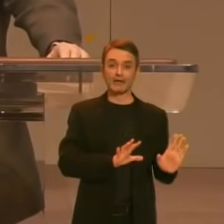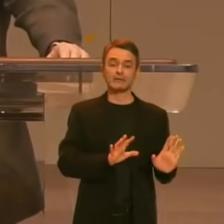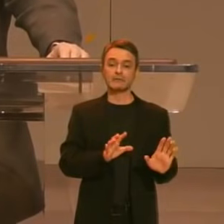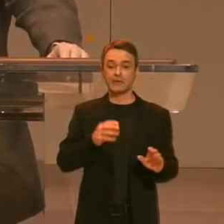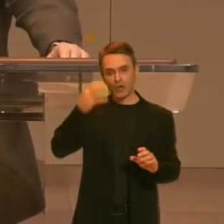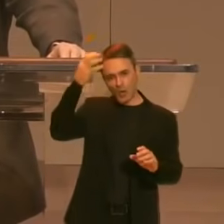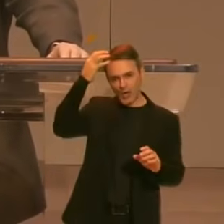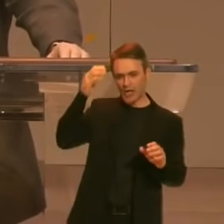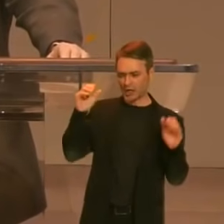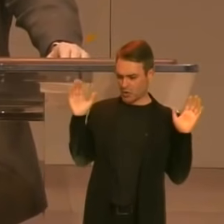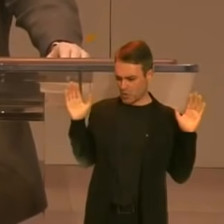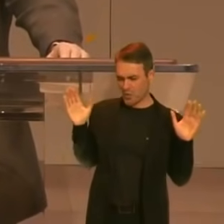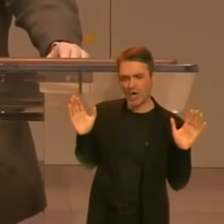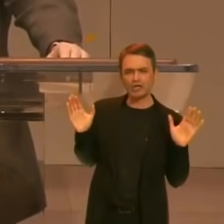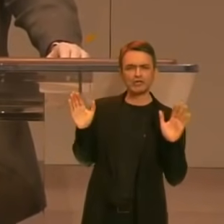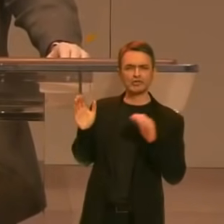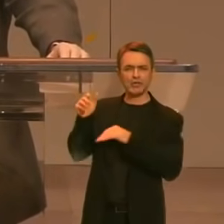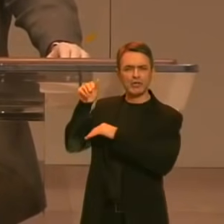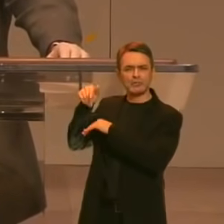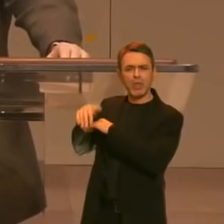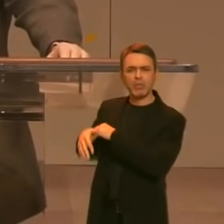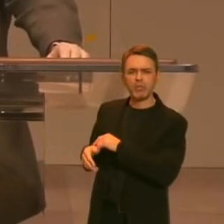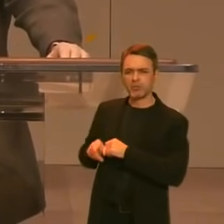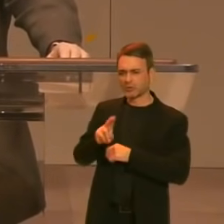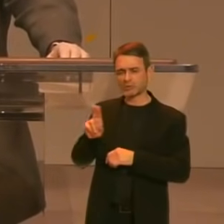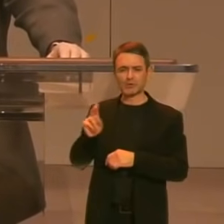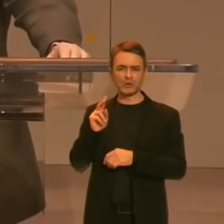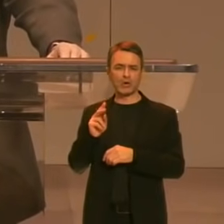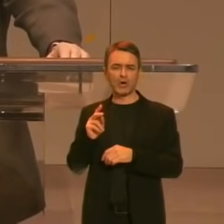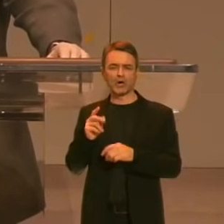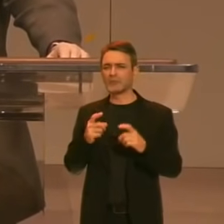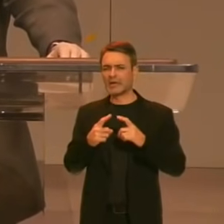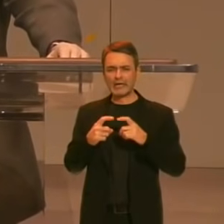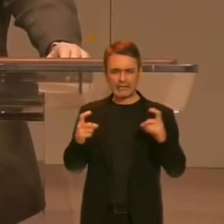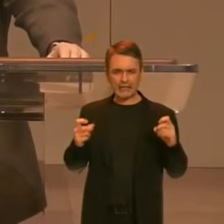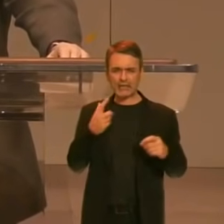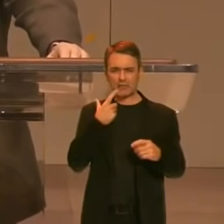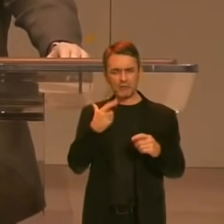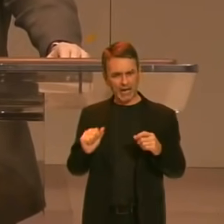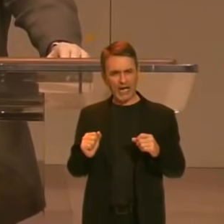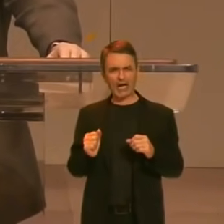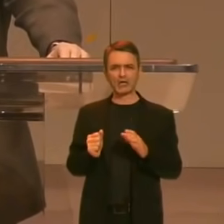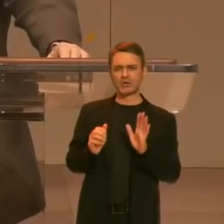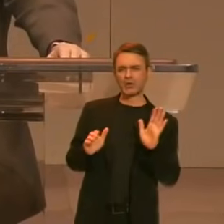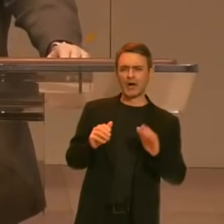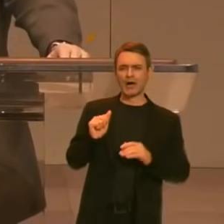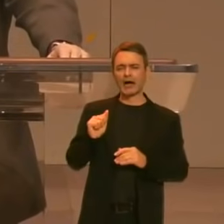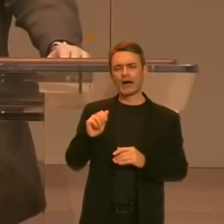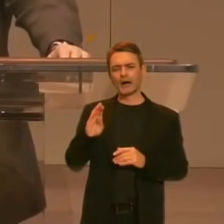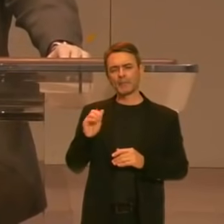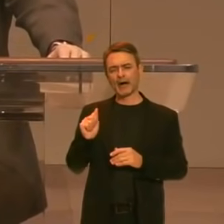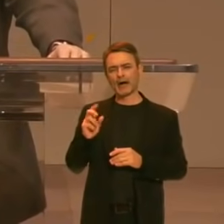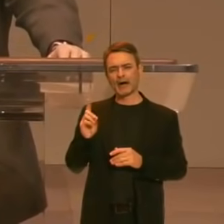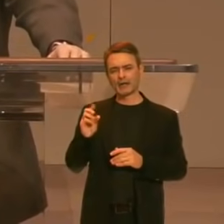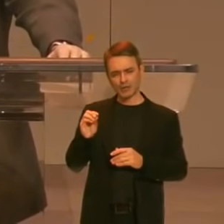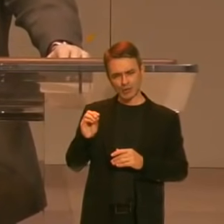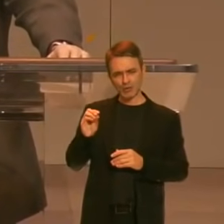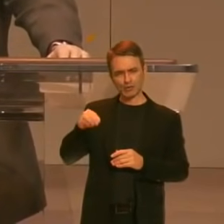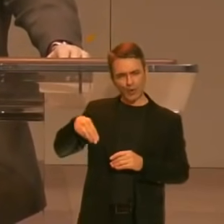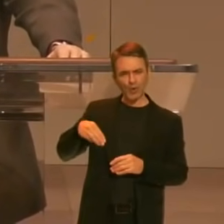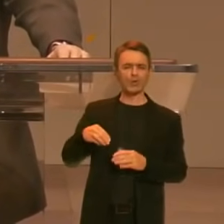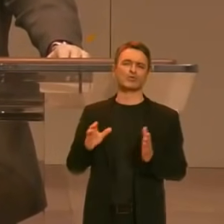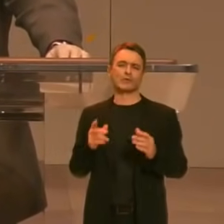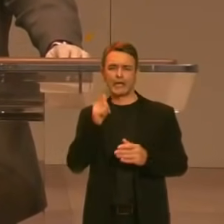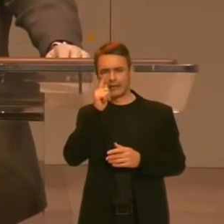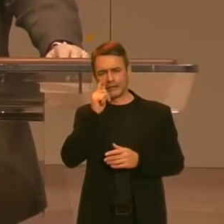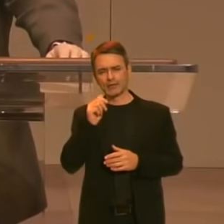o anjo do abismo, cujo nome em hebraico é Abaddon, e em grego Apolion. E